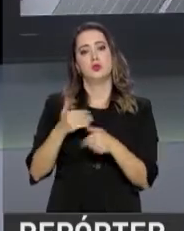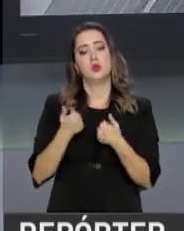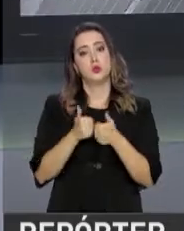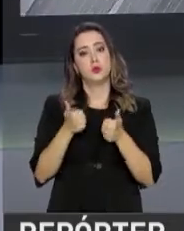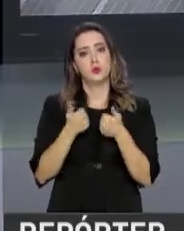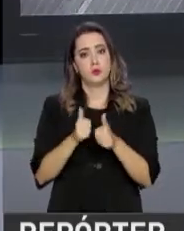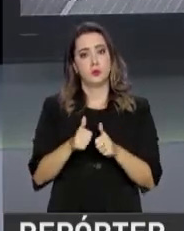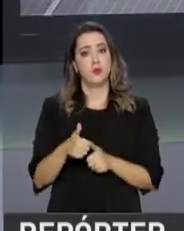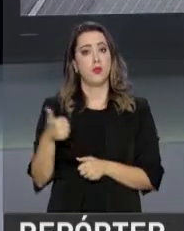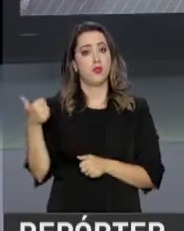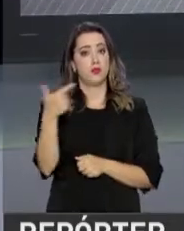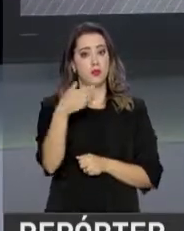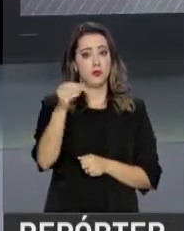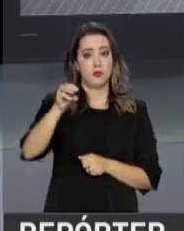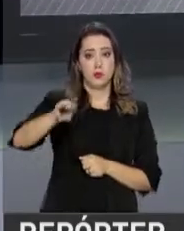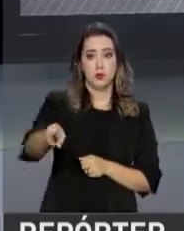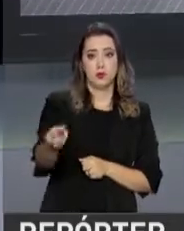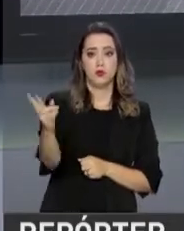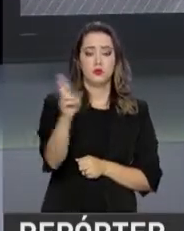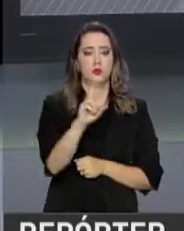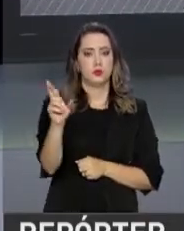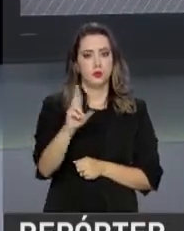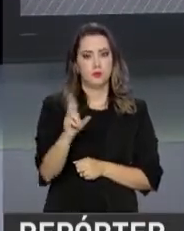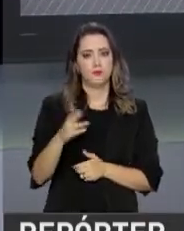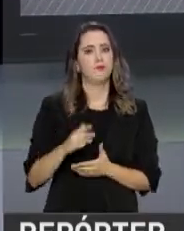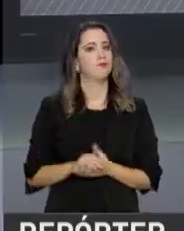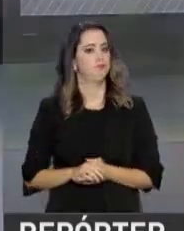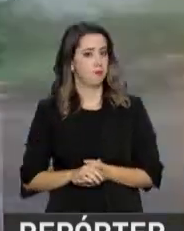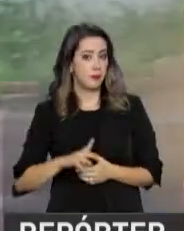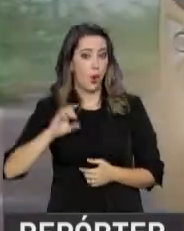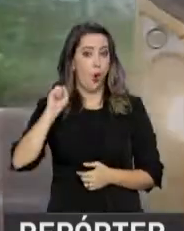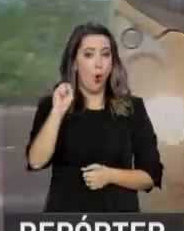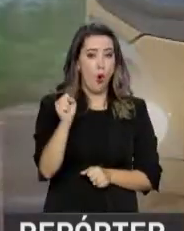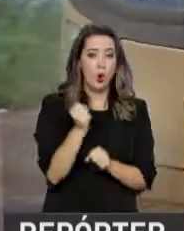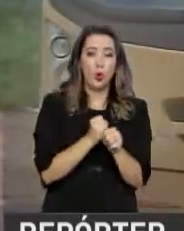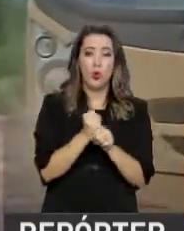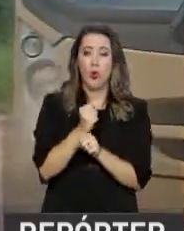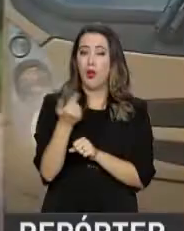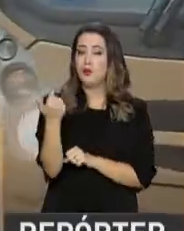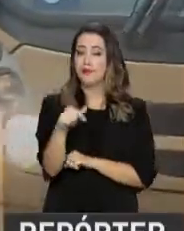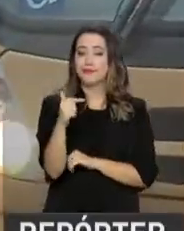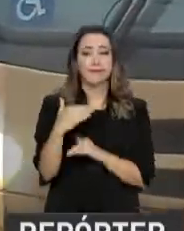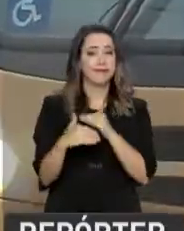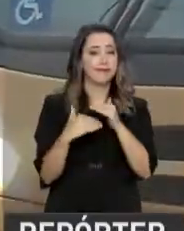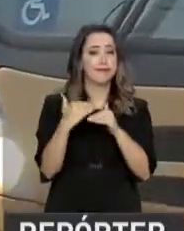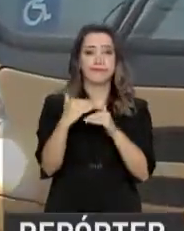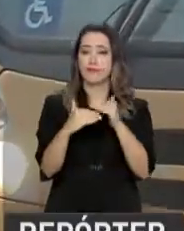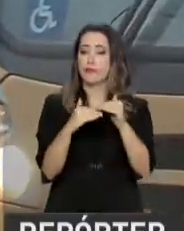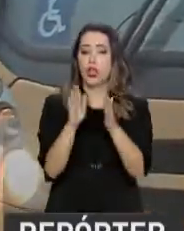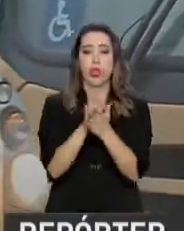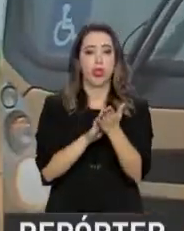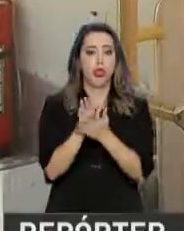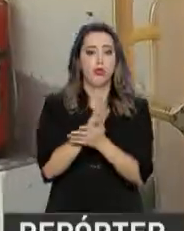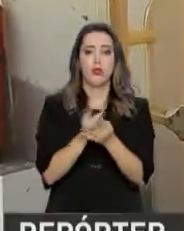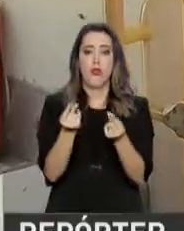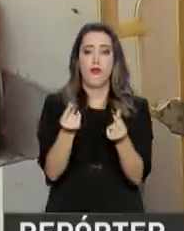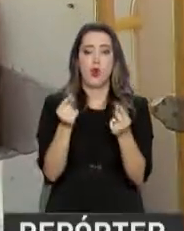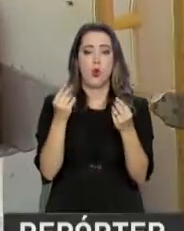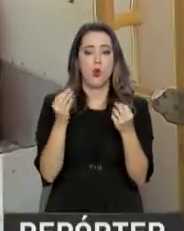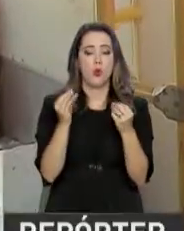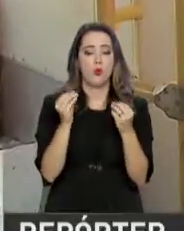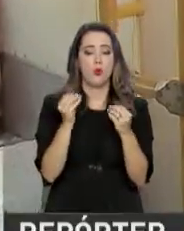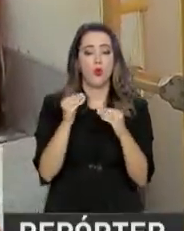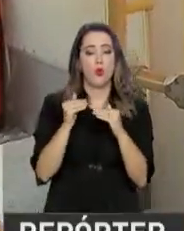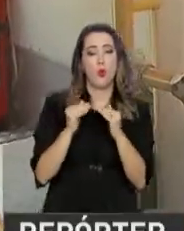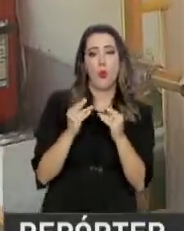escolar 120 milhões de reais após oito anos sem aumento o ministério da educação anunciou nesta quarta-feira